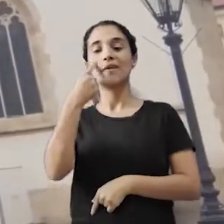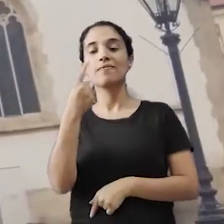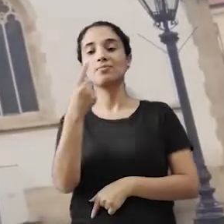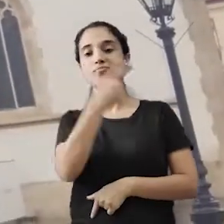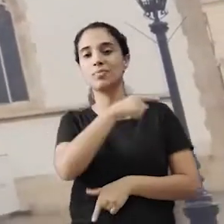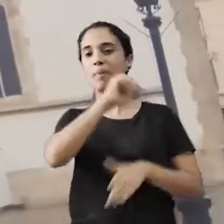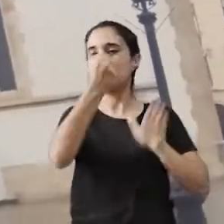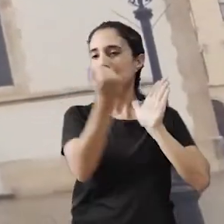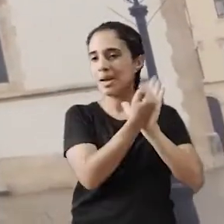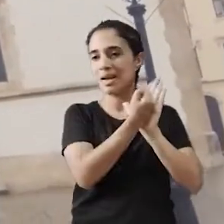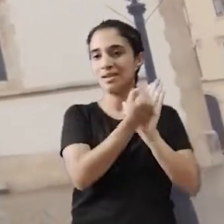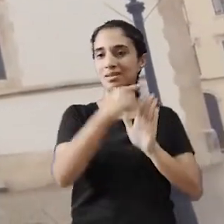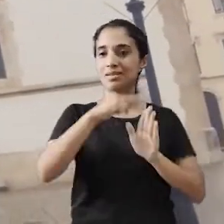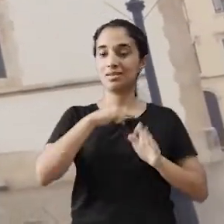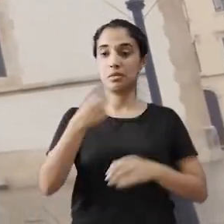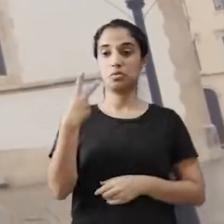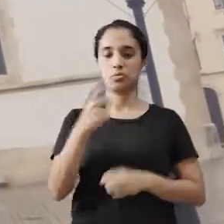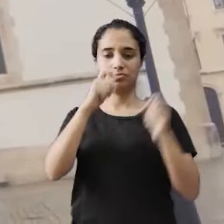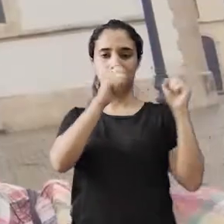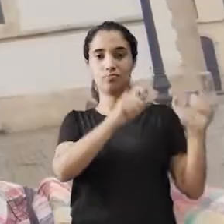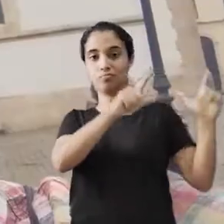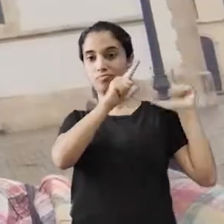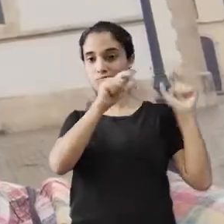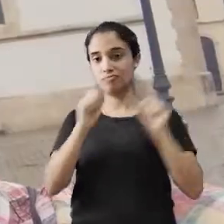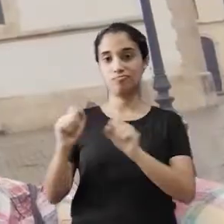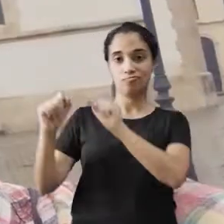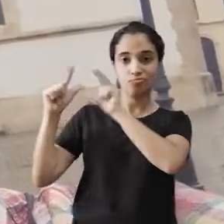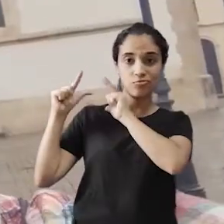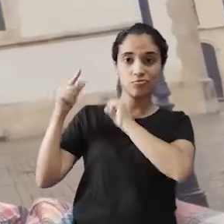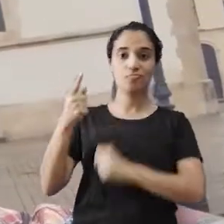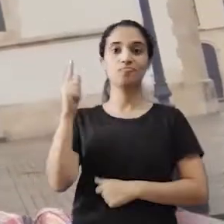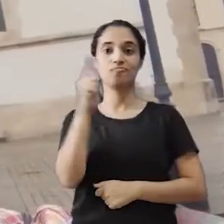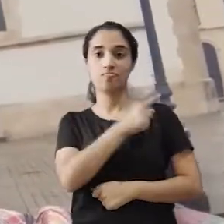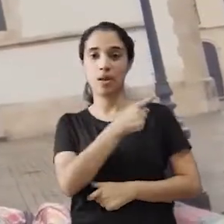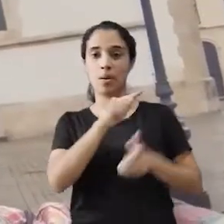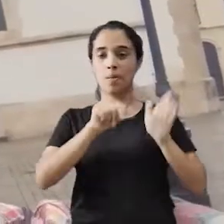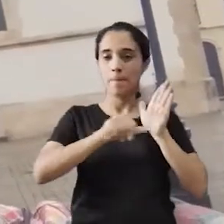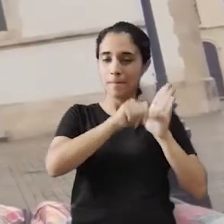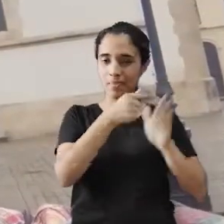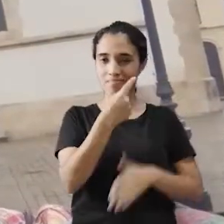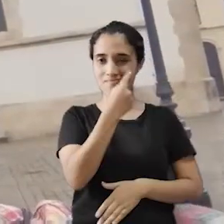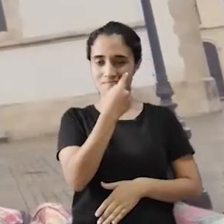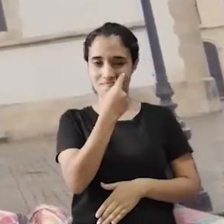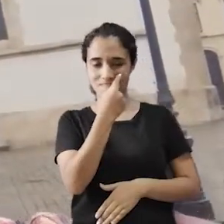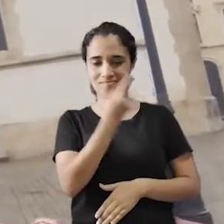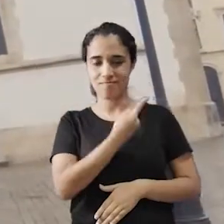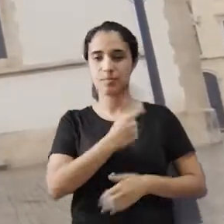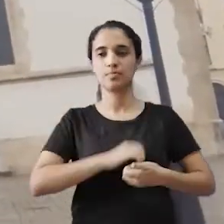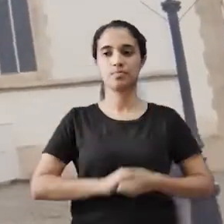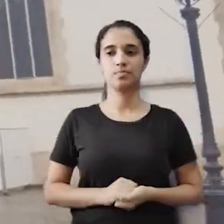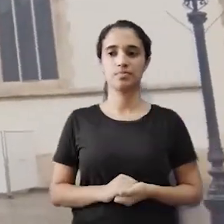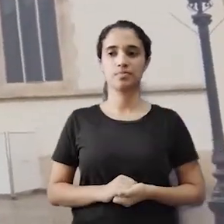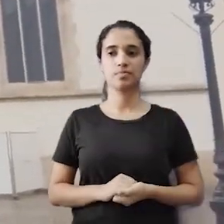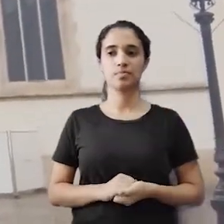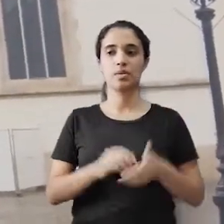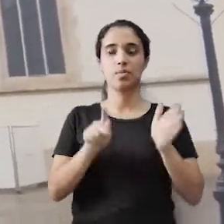é telhado. E tem dois brasões. O primeiro brasão, esse daqui da eu tô apontando, ele é